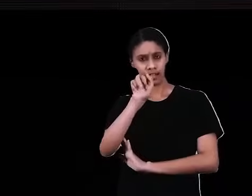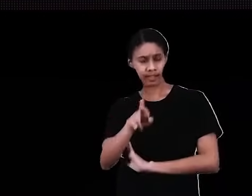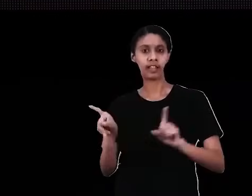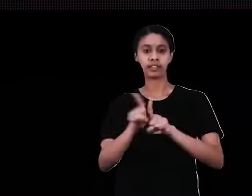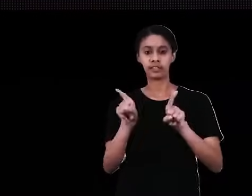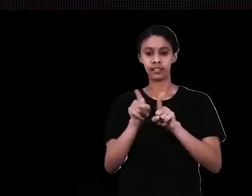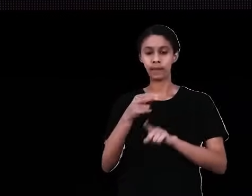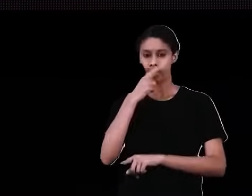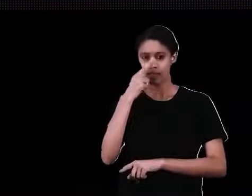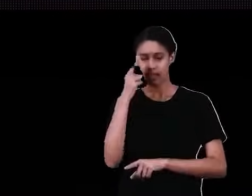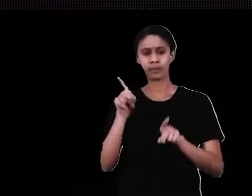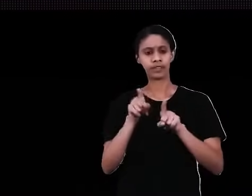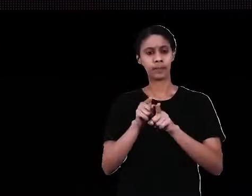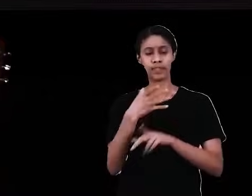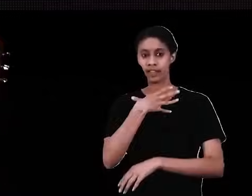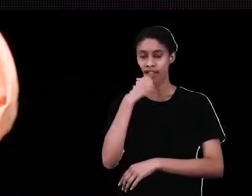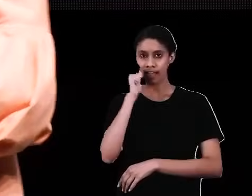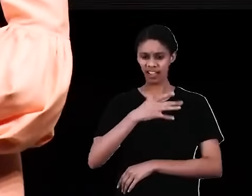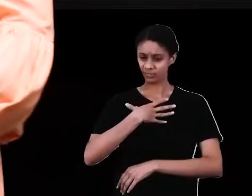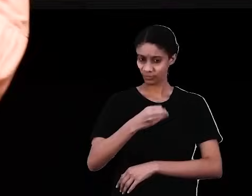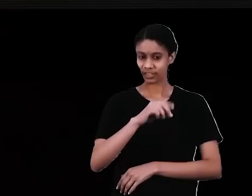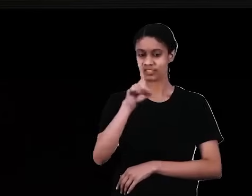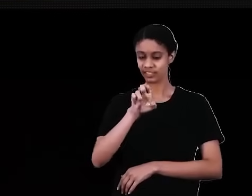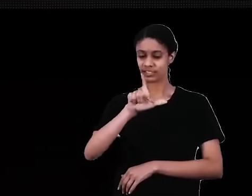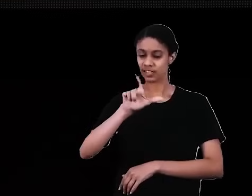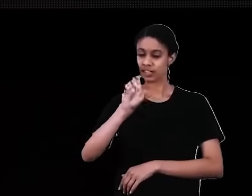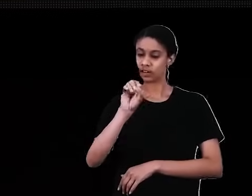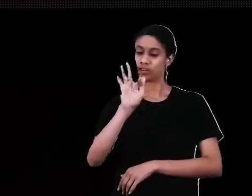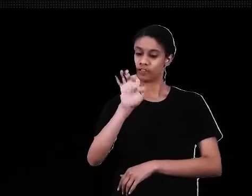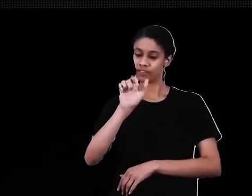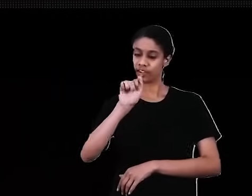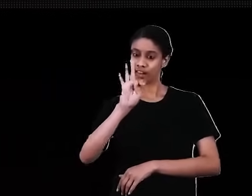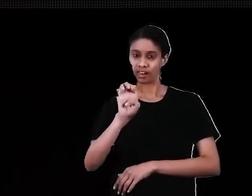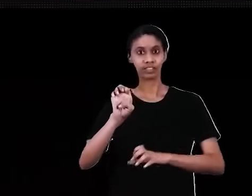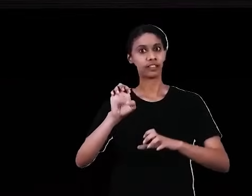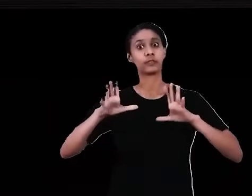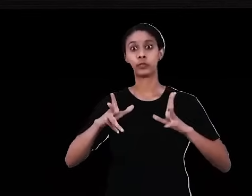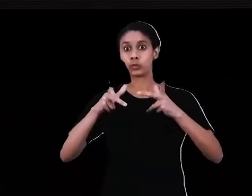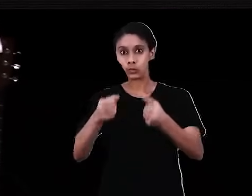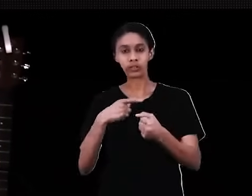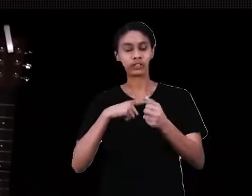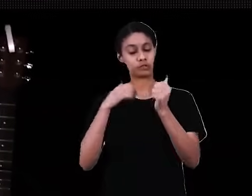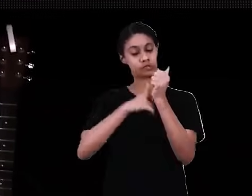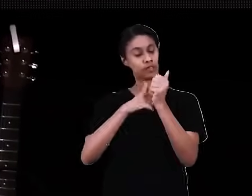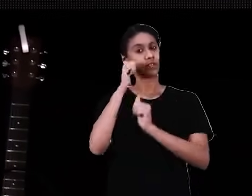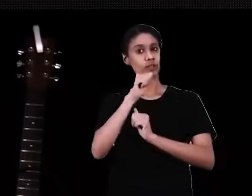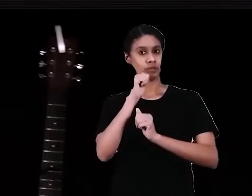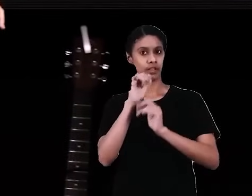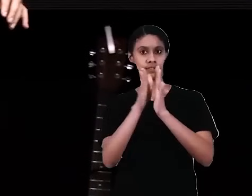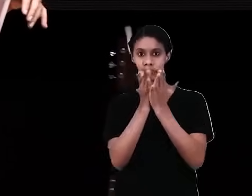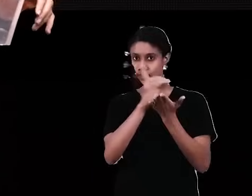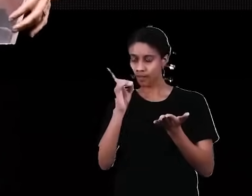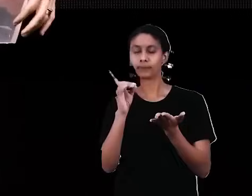as filhas de Zelofeado, vocês são demais. Todas estão aí, os segredos das mulheres da Bíblia. Como a